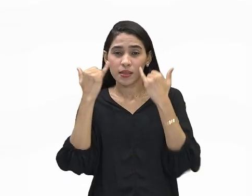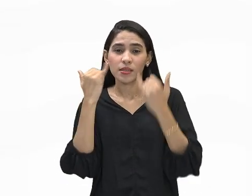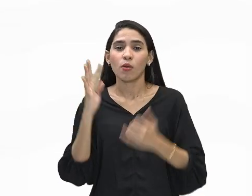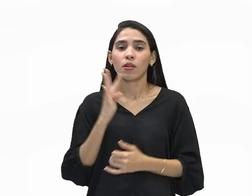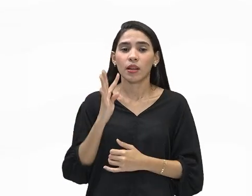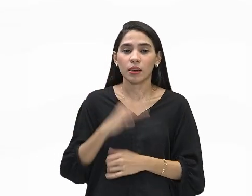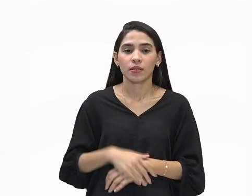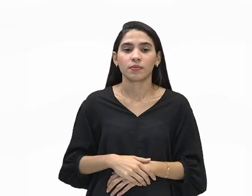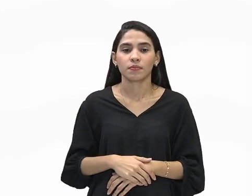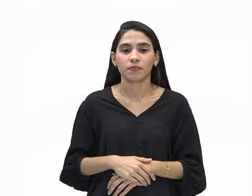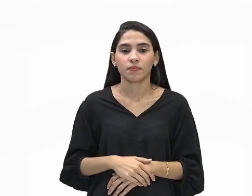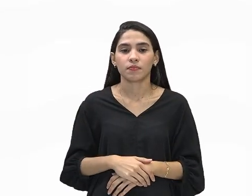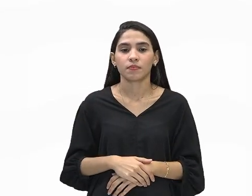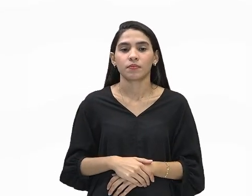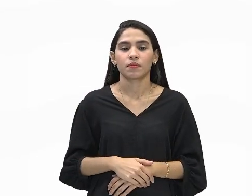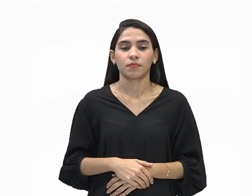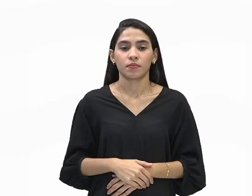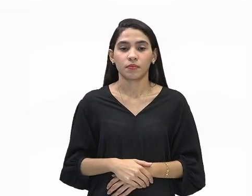espetáculo